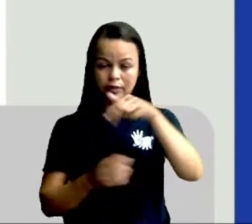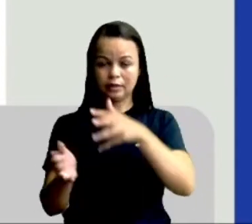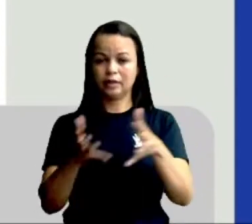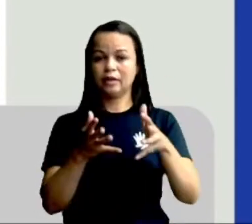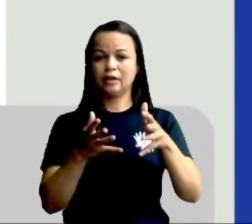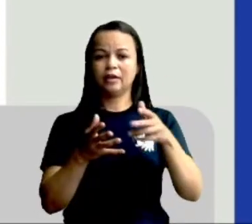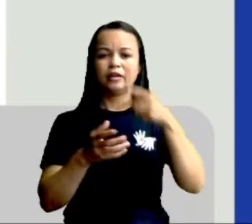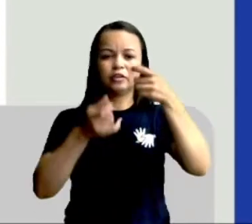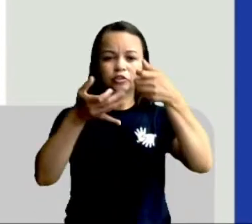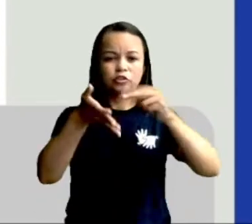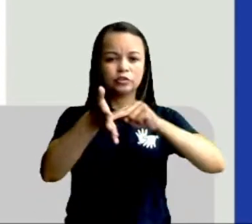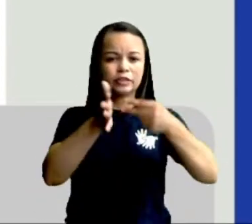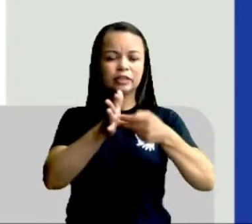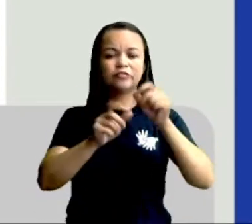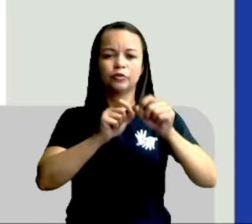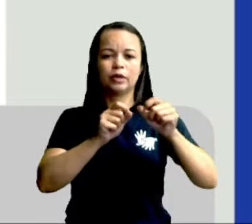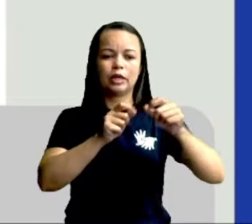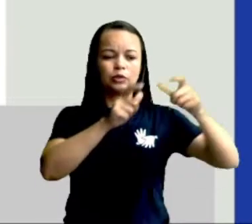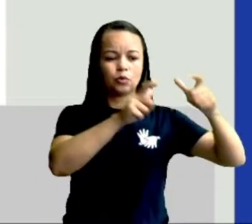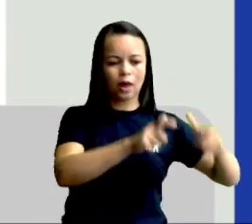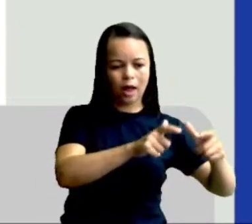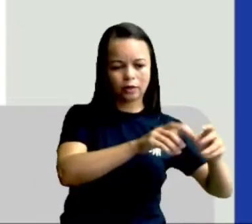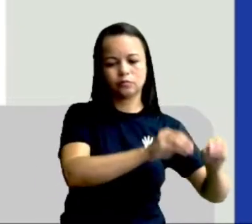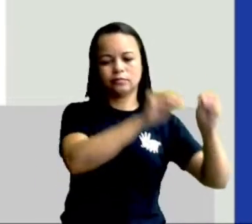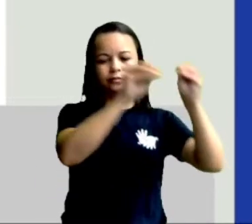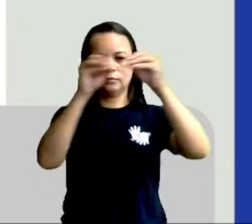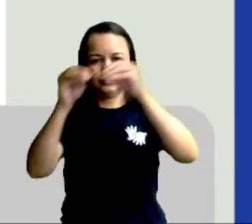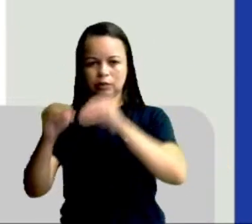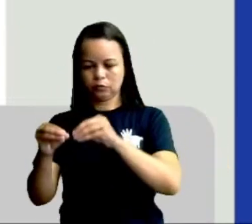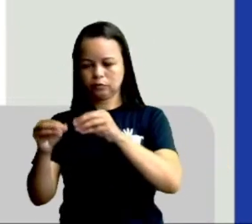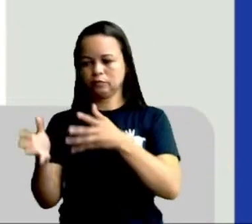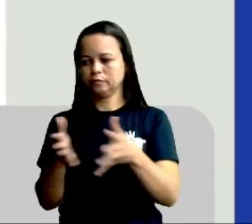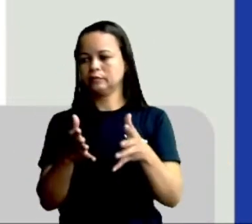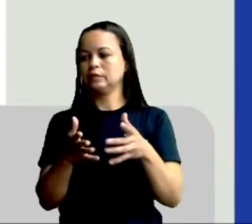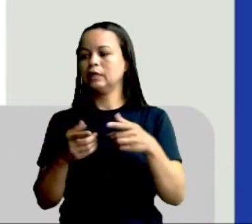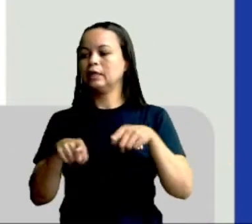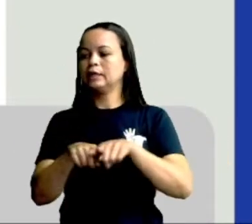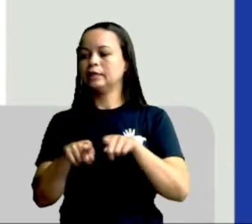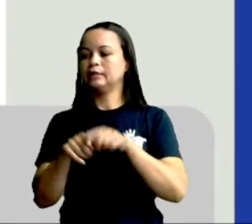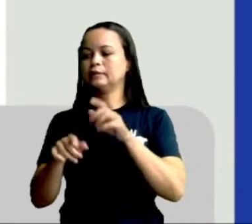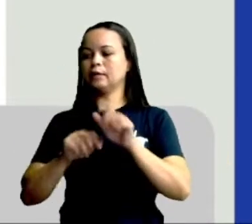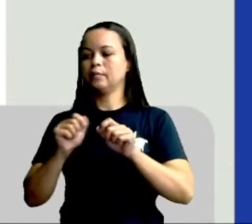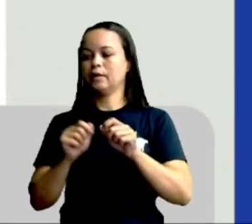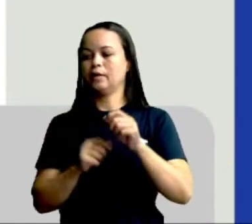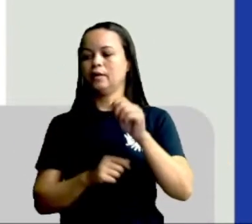outro, e portare, que quer dizer carregar.